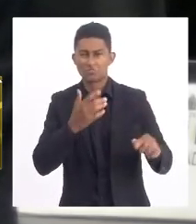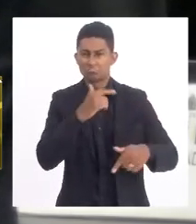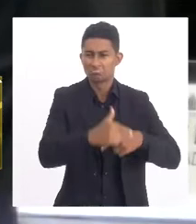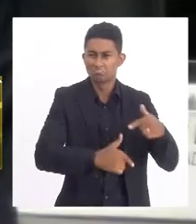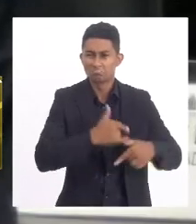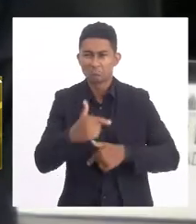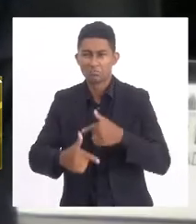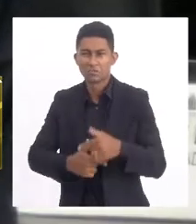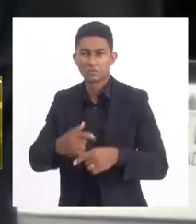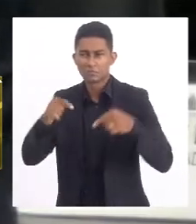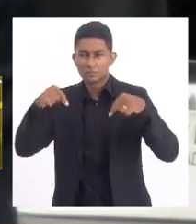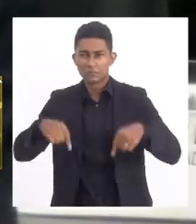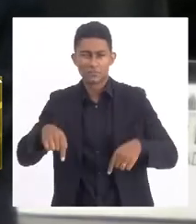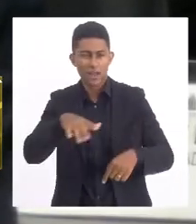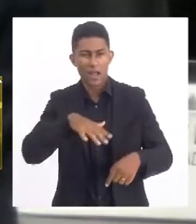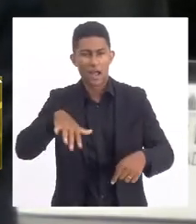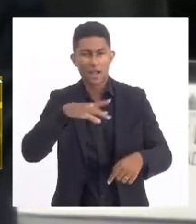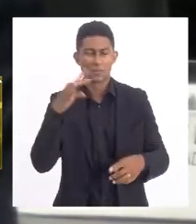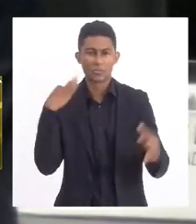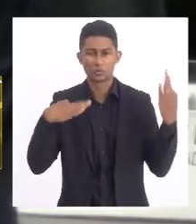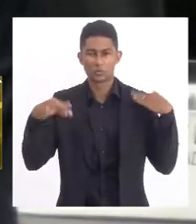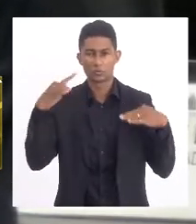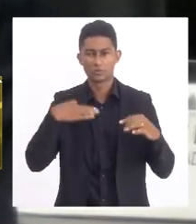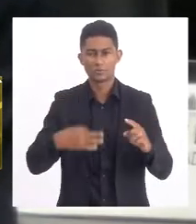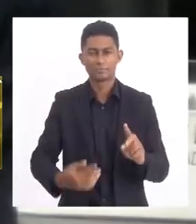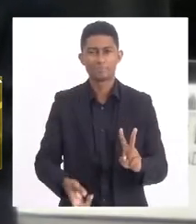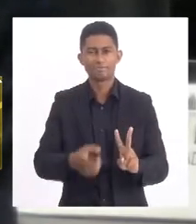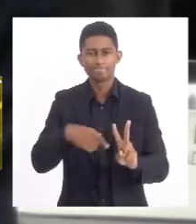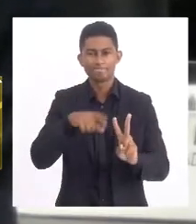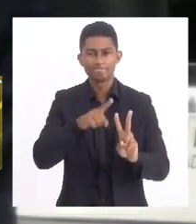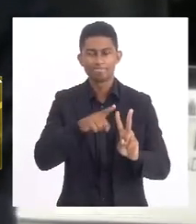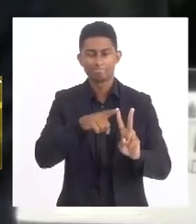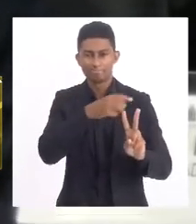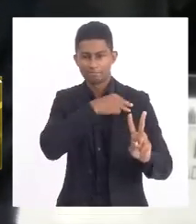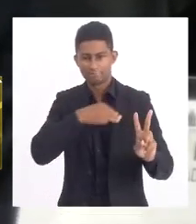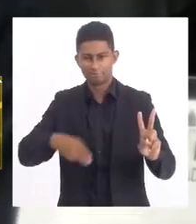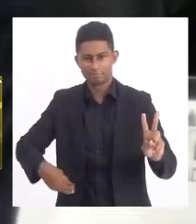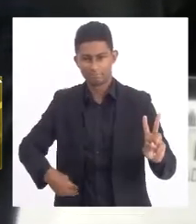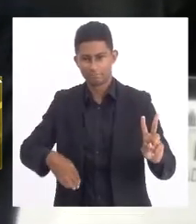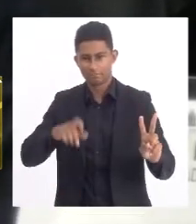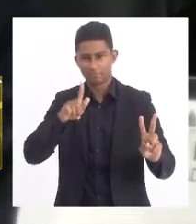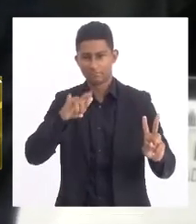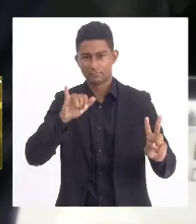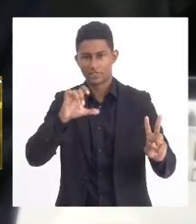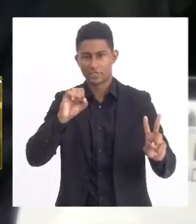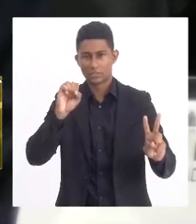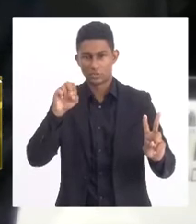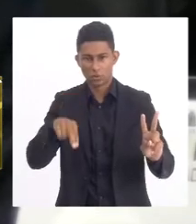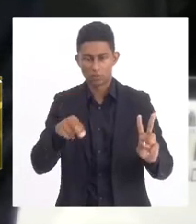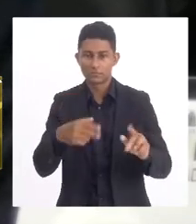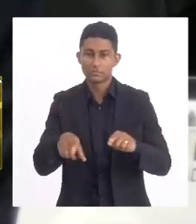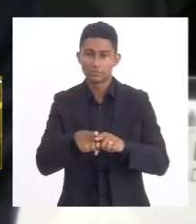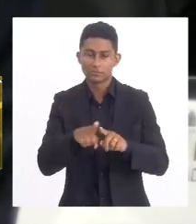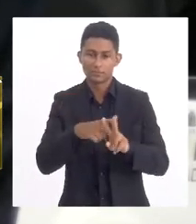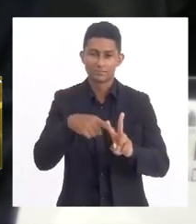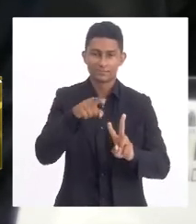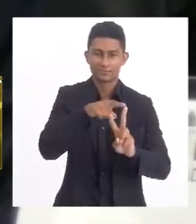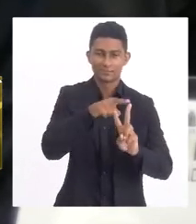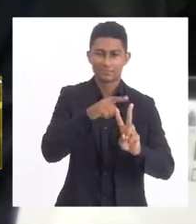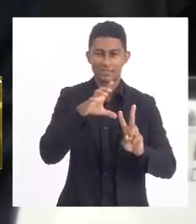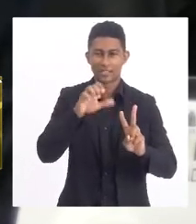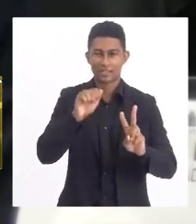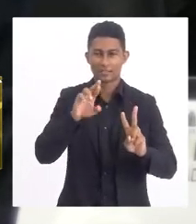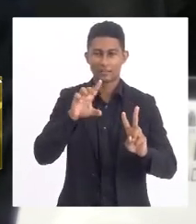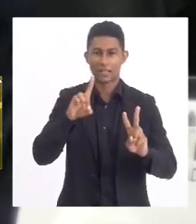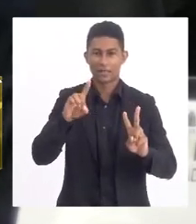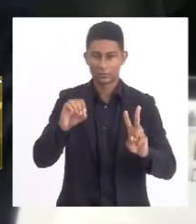Turismo do nosso país nosso Ministro Dilson Machado e o presidente da embratur Carlos Brito quero saudar que os deputados